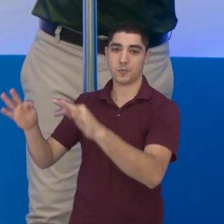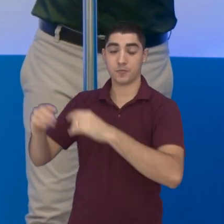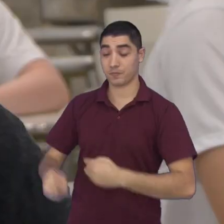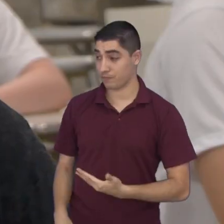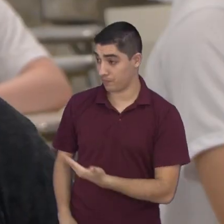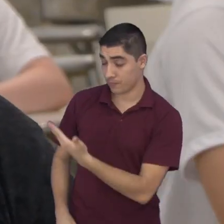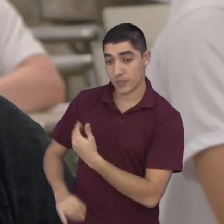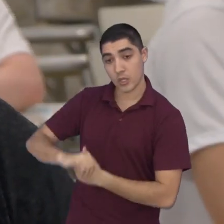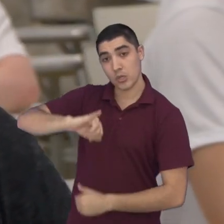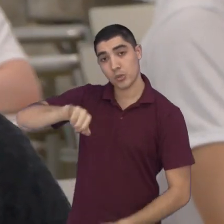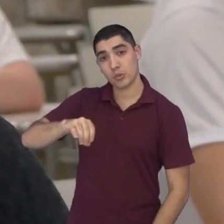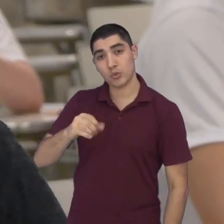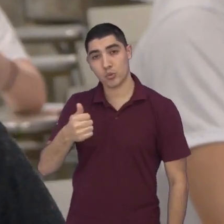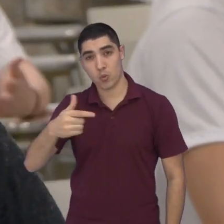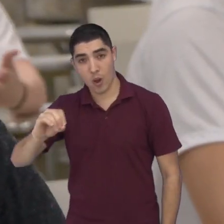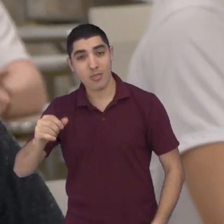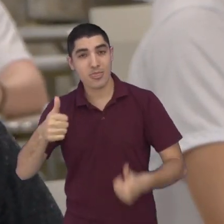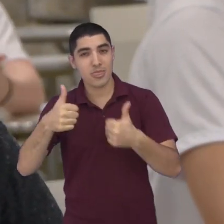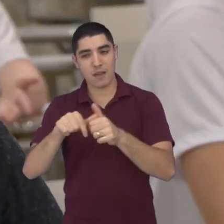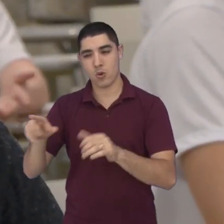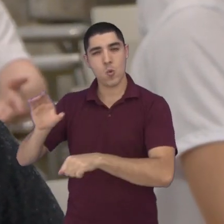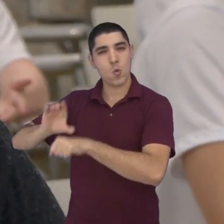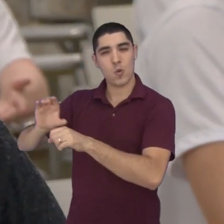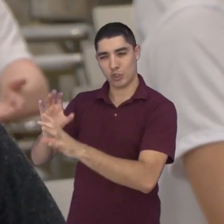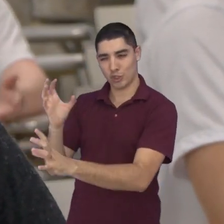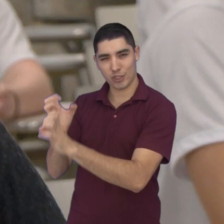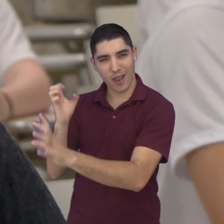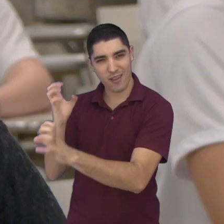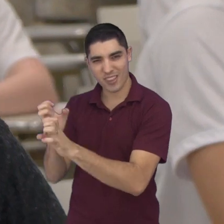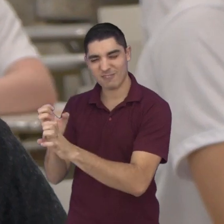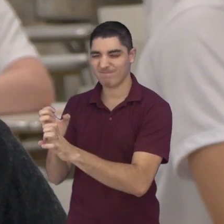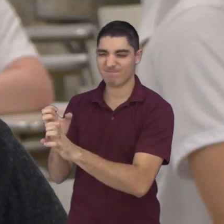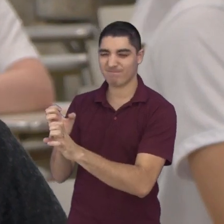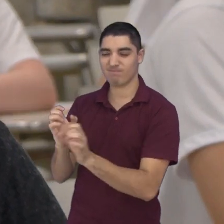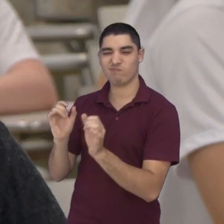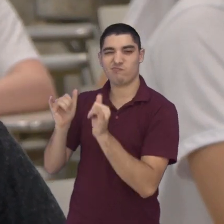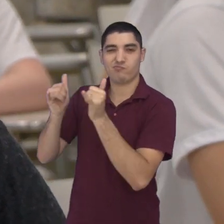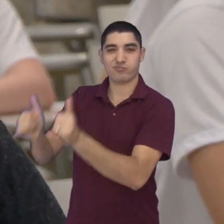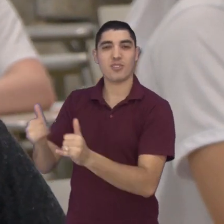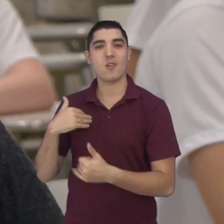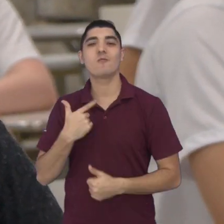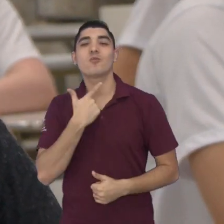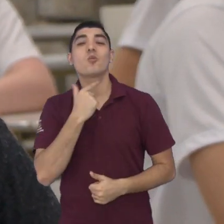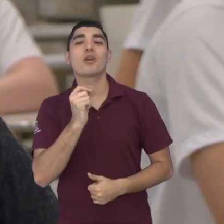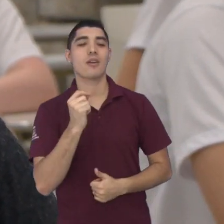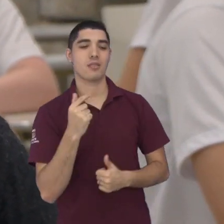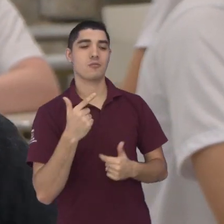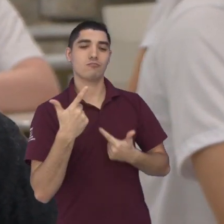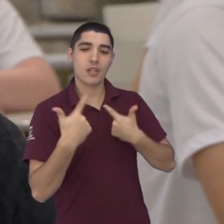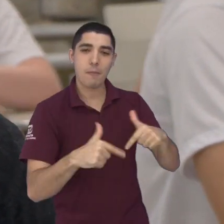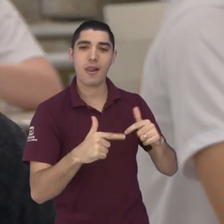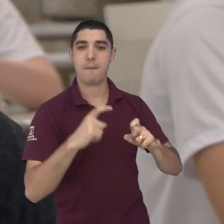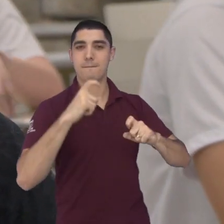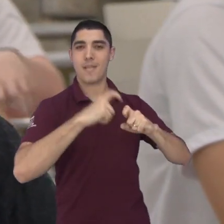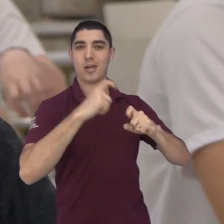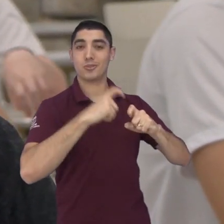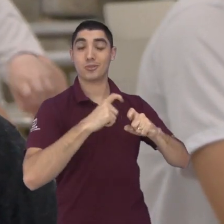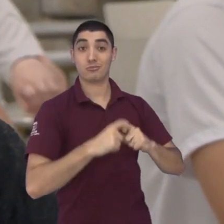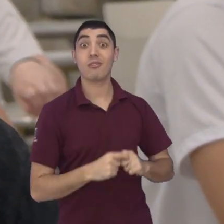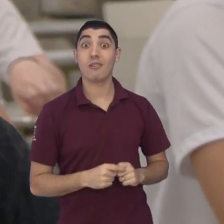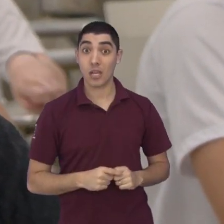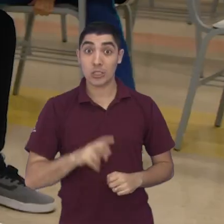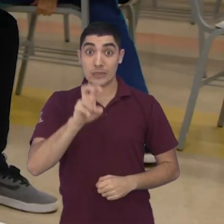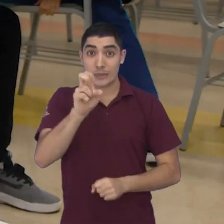tecnologia após TR anos os decidiu largar o curso de engenharia e ir atrás do sonho fazer